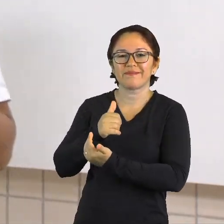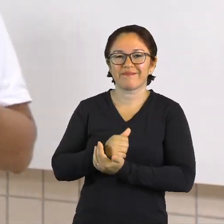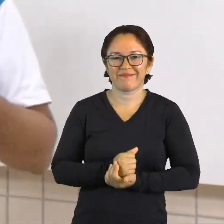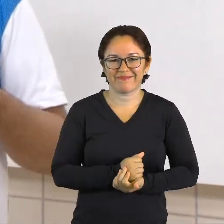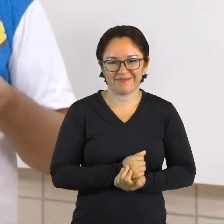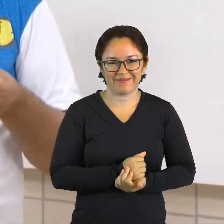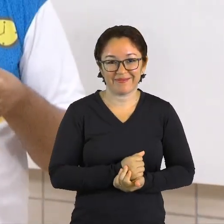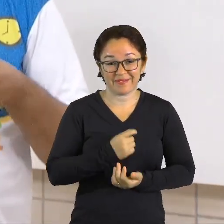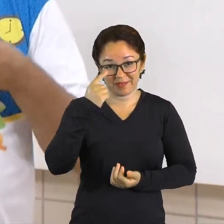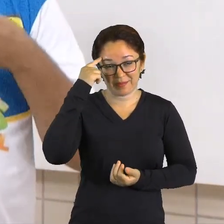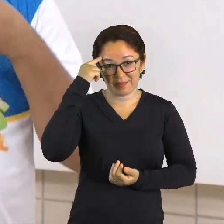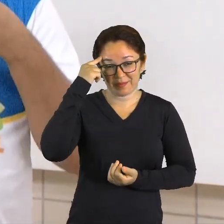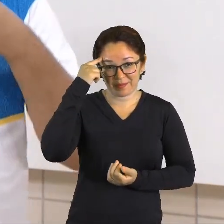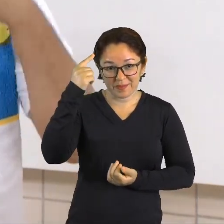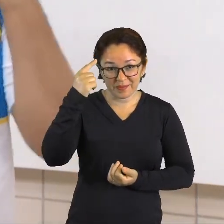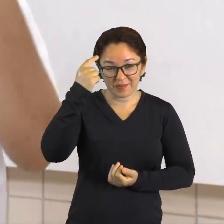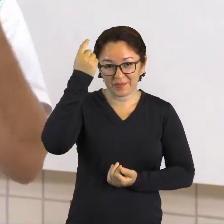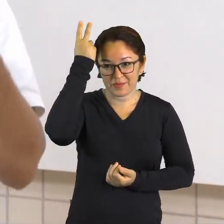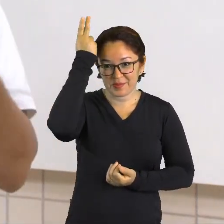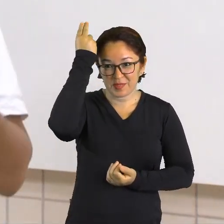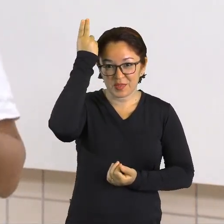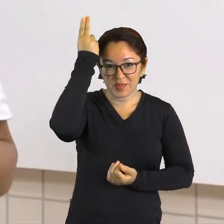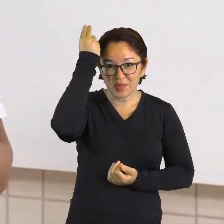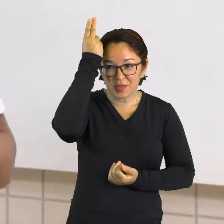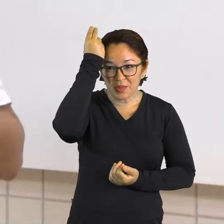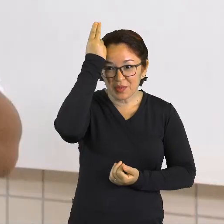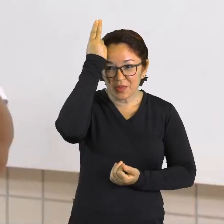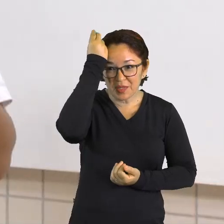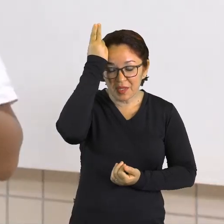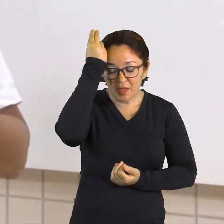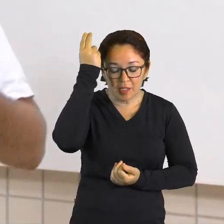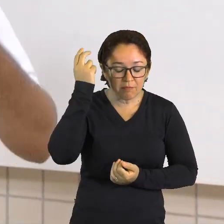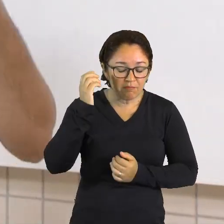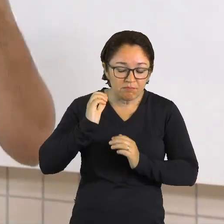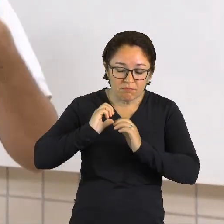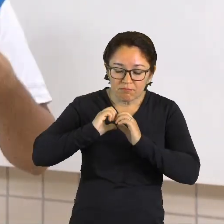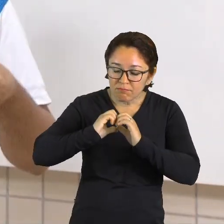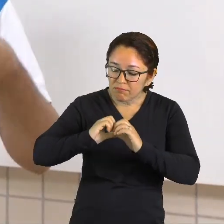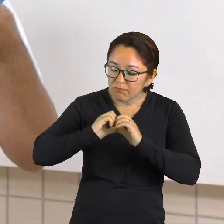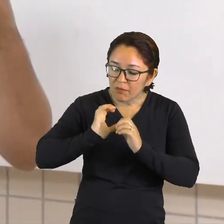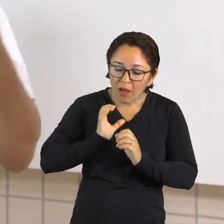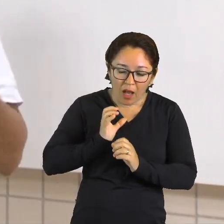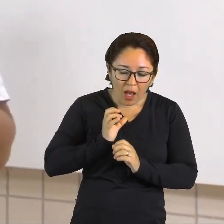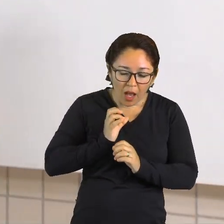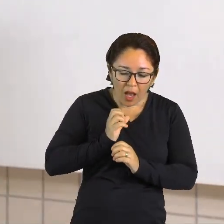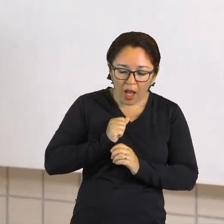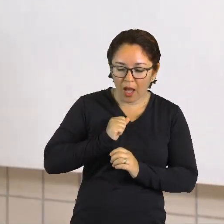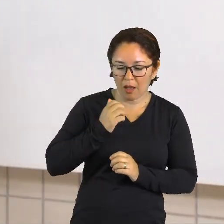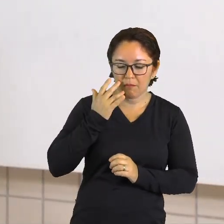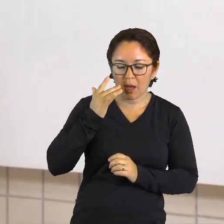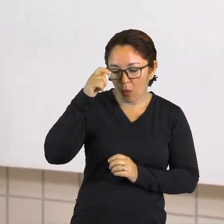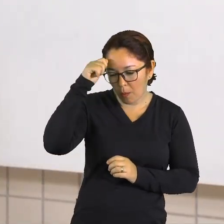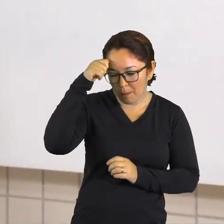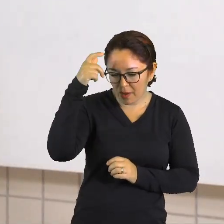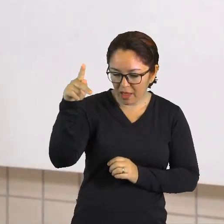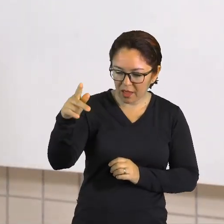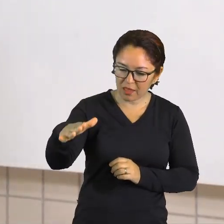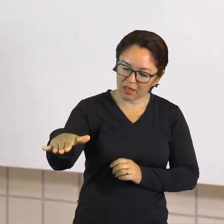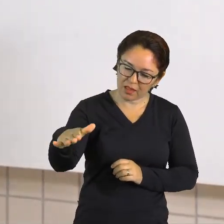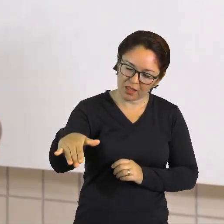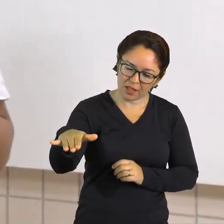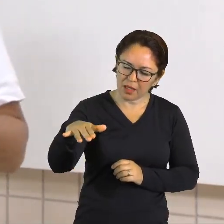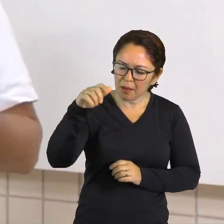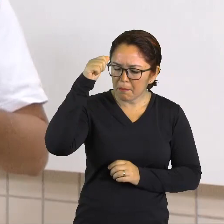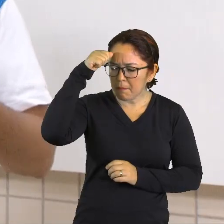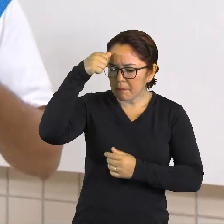coelho, que estava apaixonado pela cor da menina do laço de fita, né? Porque ela